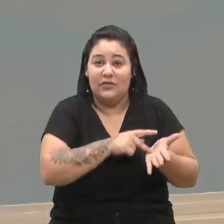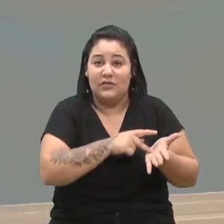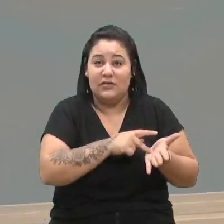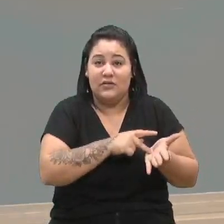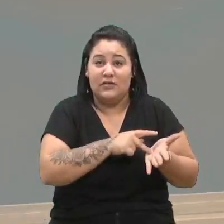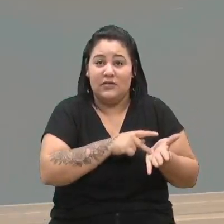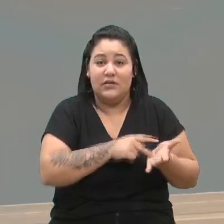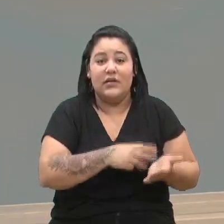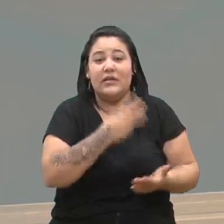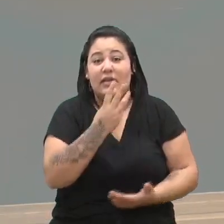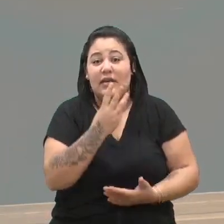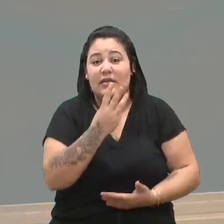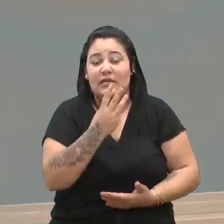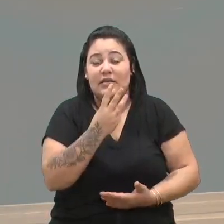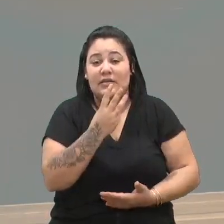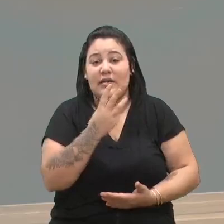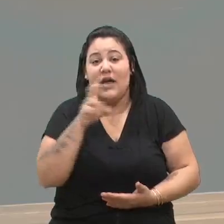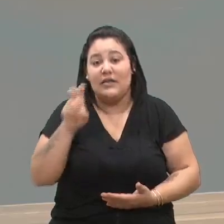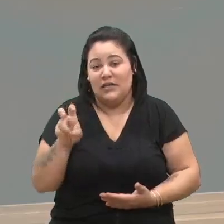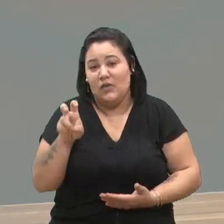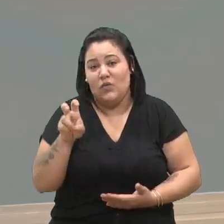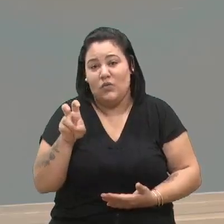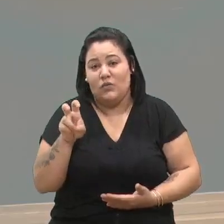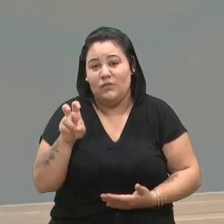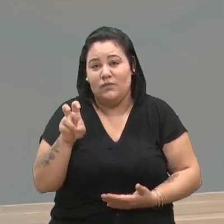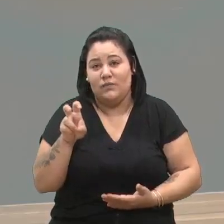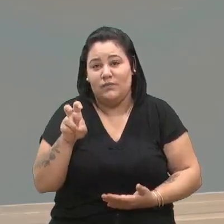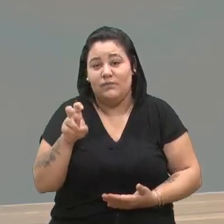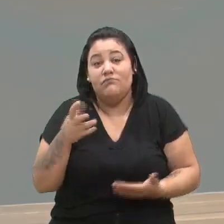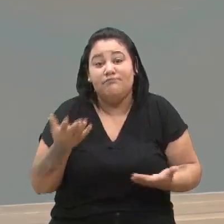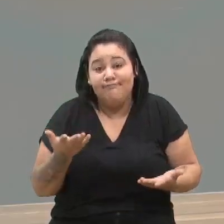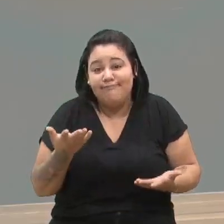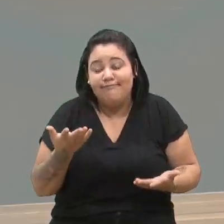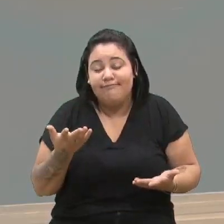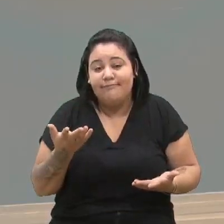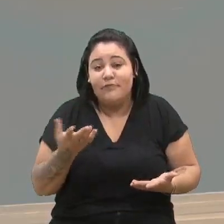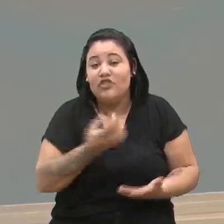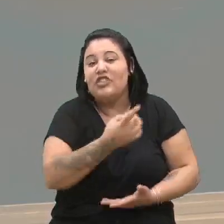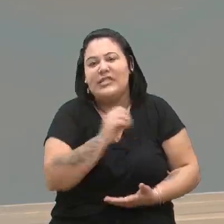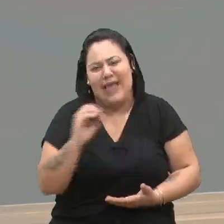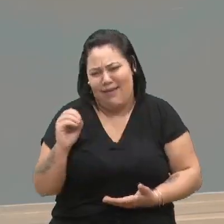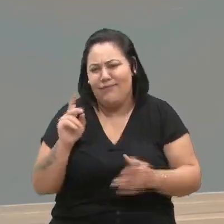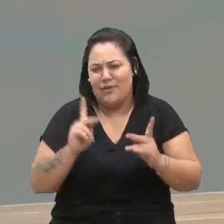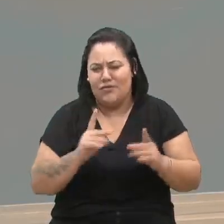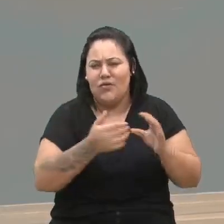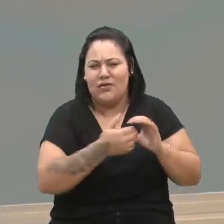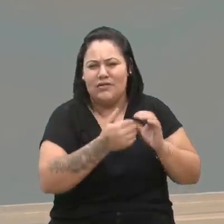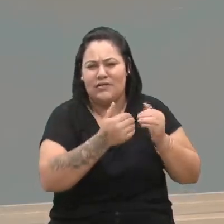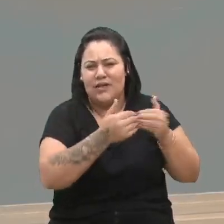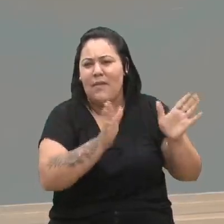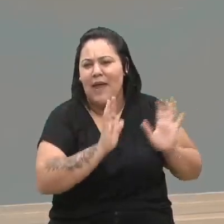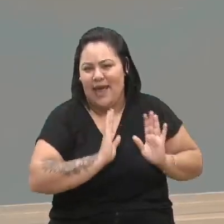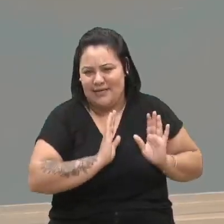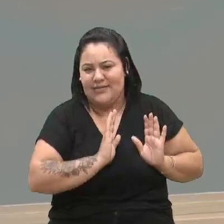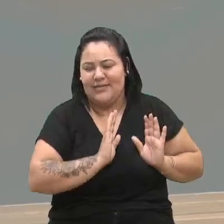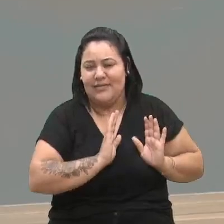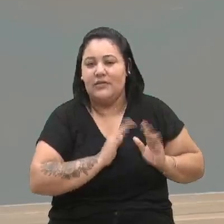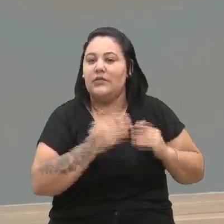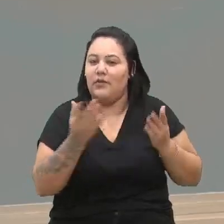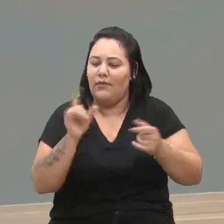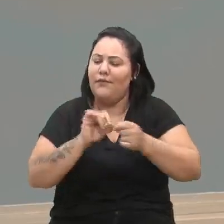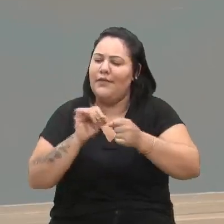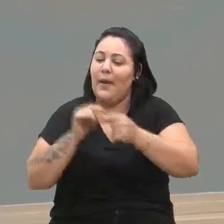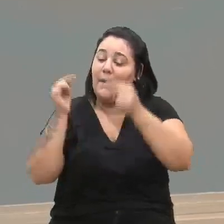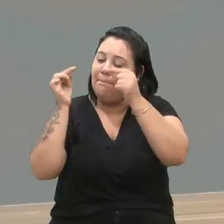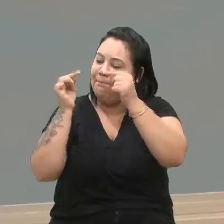3 a 5 a cada 100 que não retornam. Então, assim, vamos ser coerentes quando a gente faz uma moção.